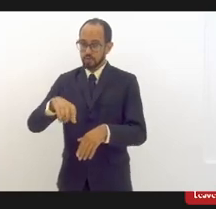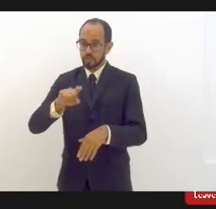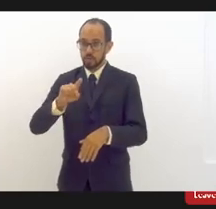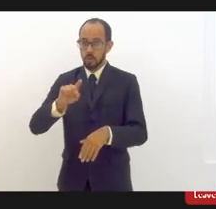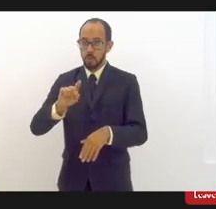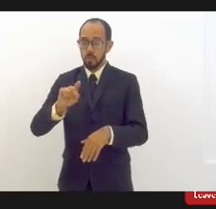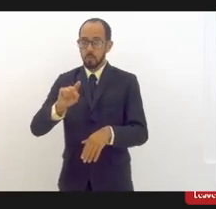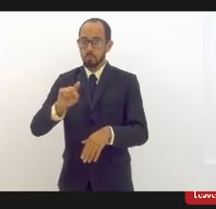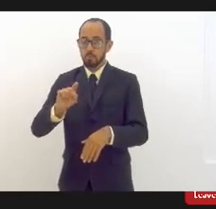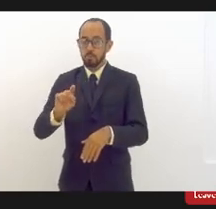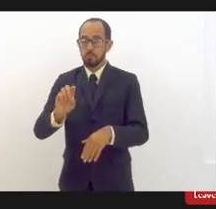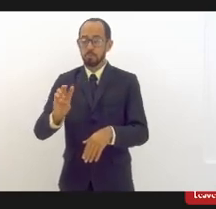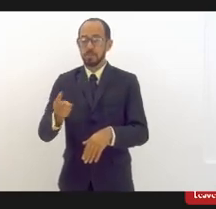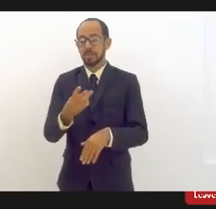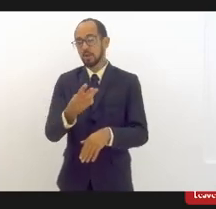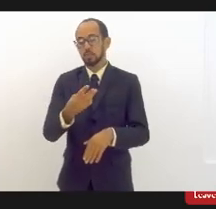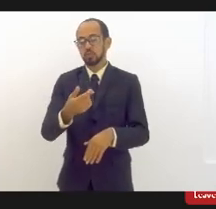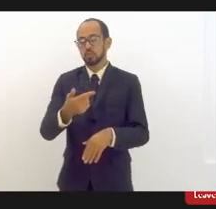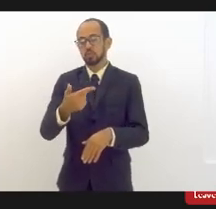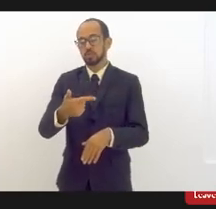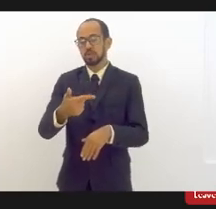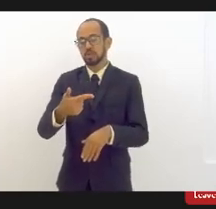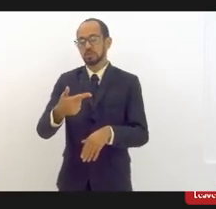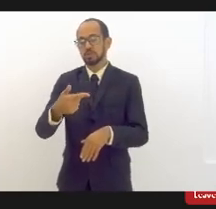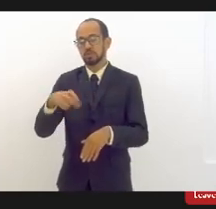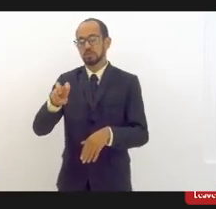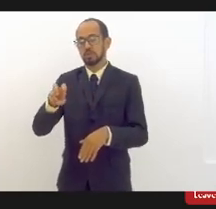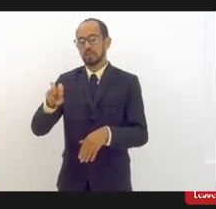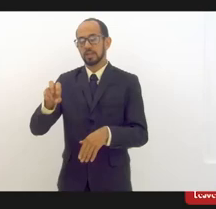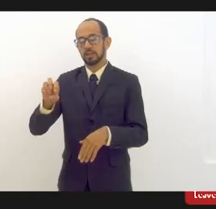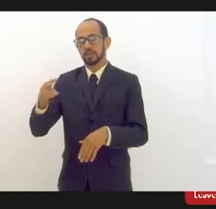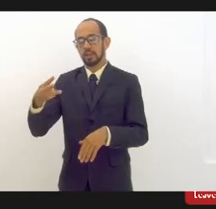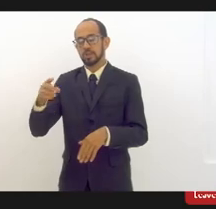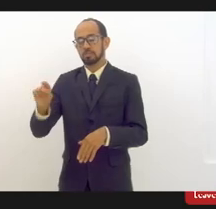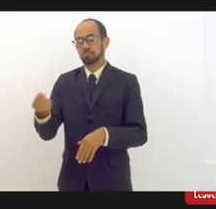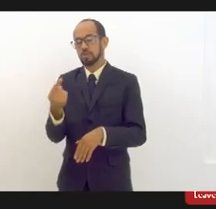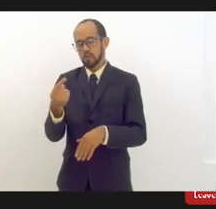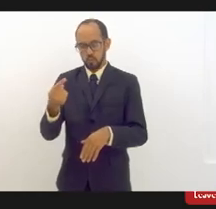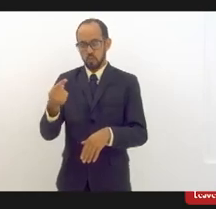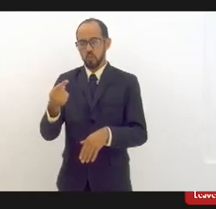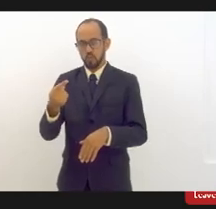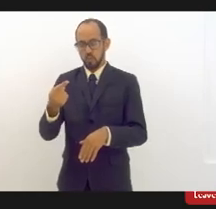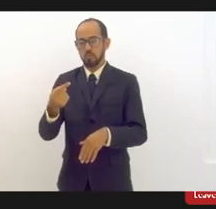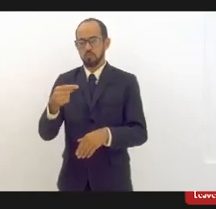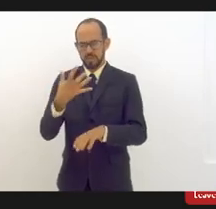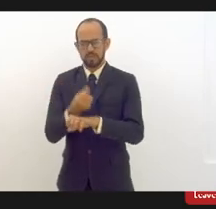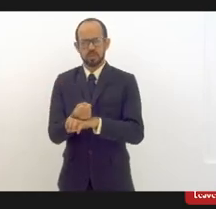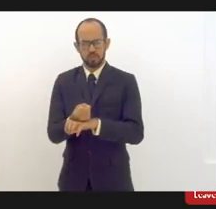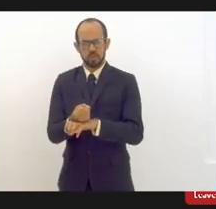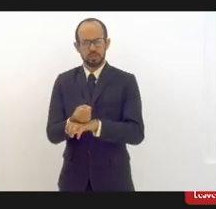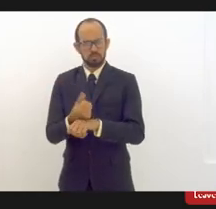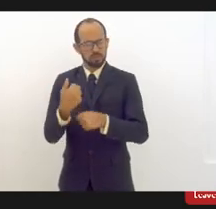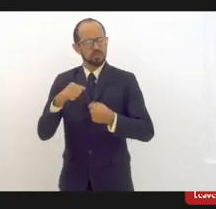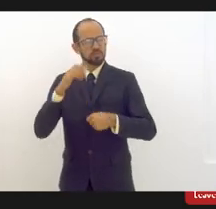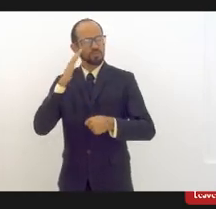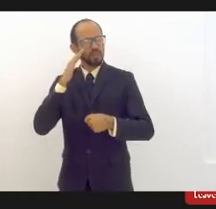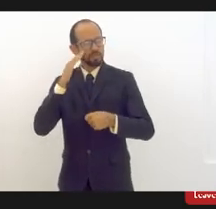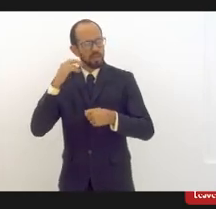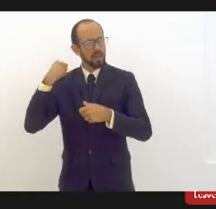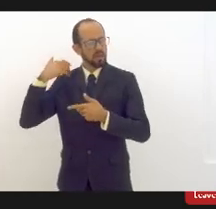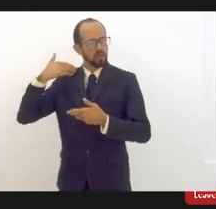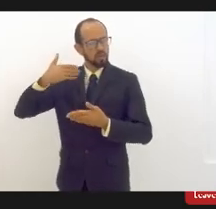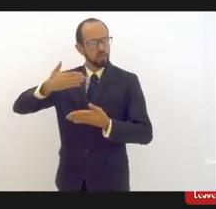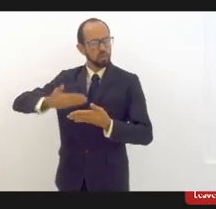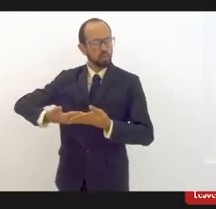1.253 mil matrículas. Então, olhar esses dados sem compreender a série histórica é achar que